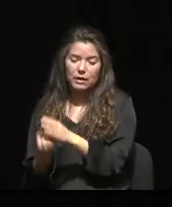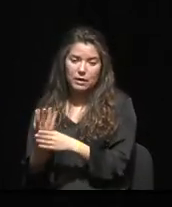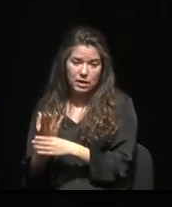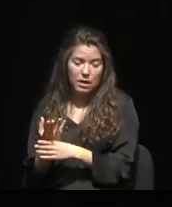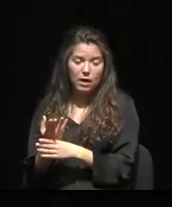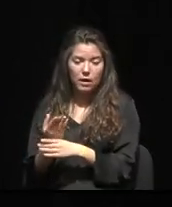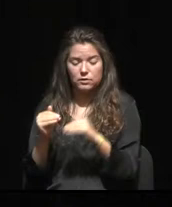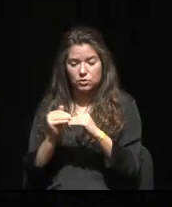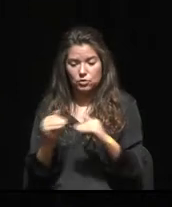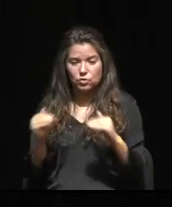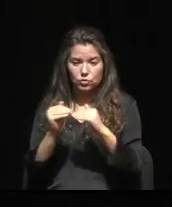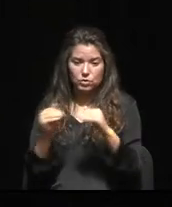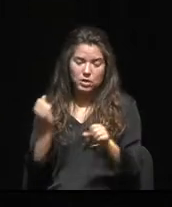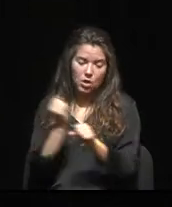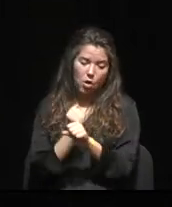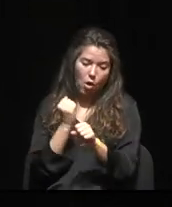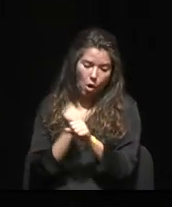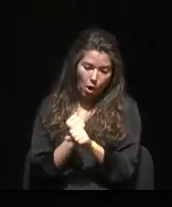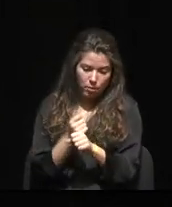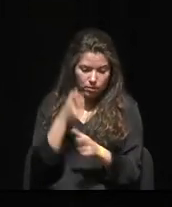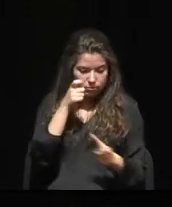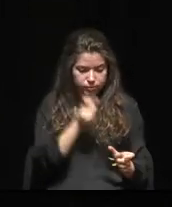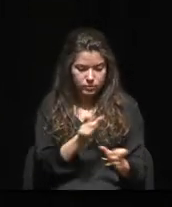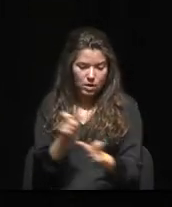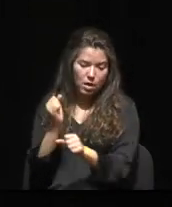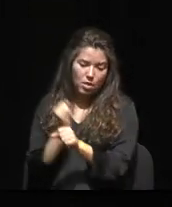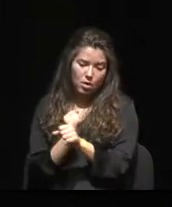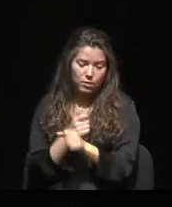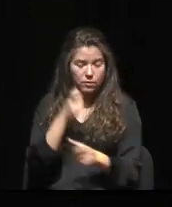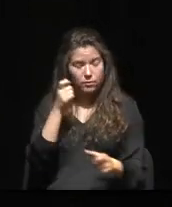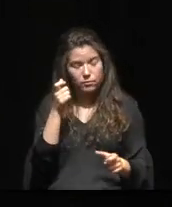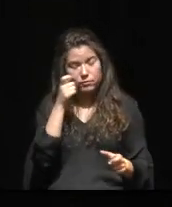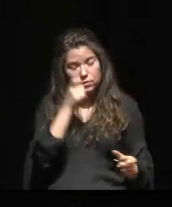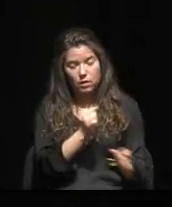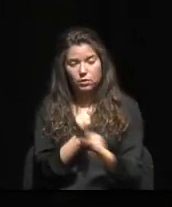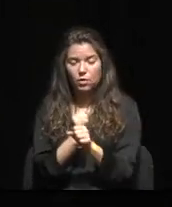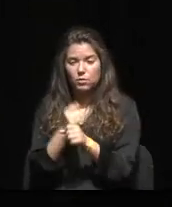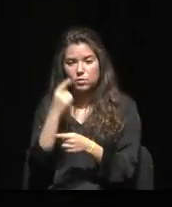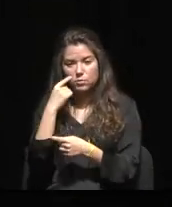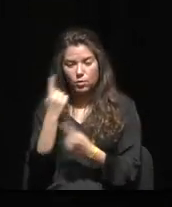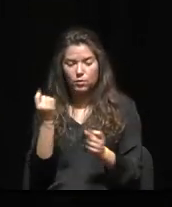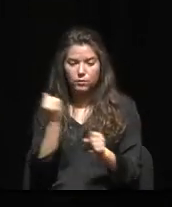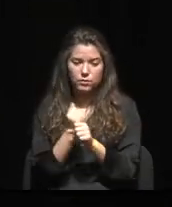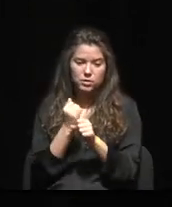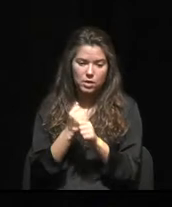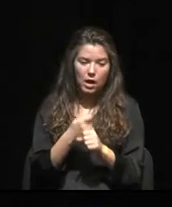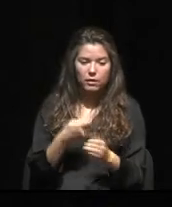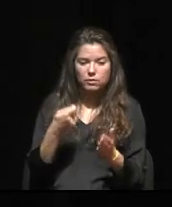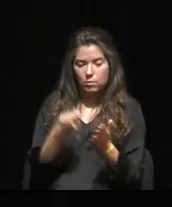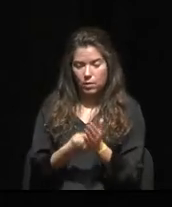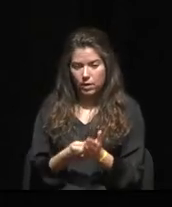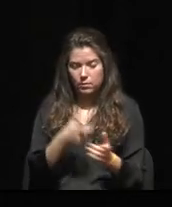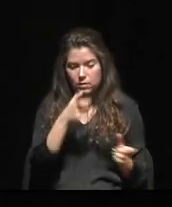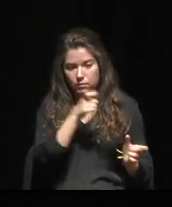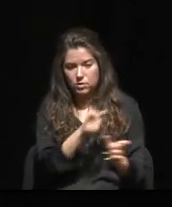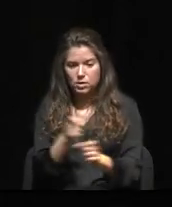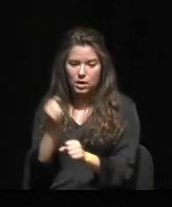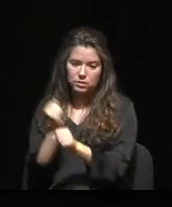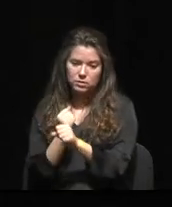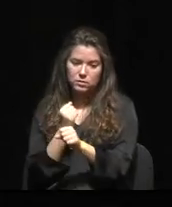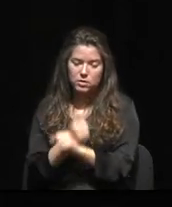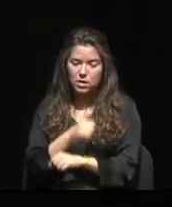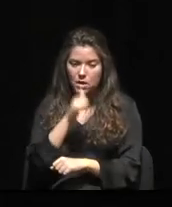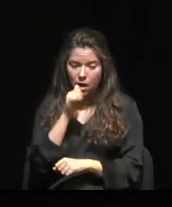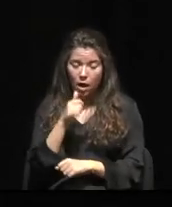carreiras e categorias fiscal de obras fiscal de obras fiscal de obras públicas fiscal de leituras e cobranças fiscal de serviços de água e